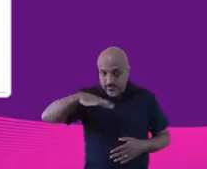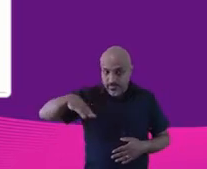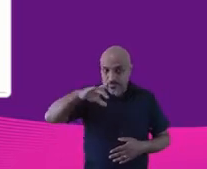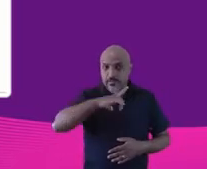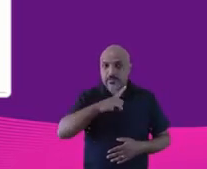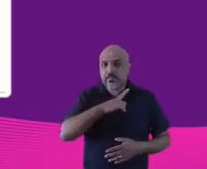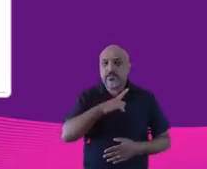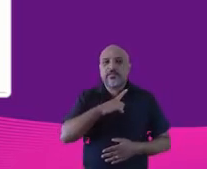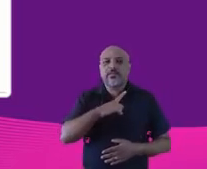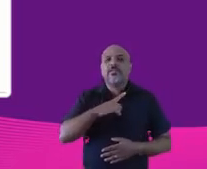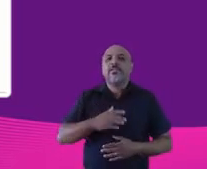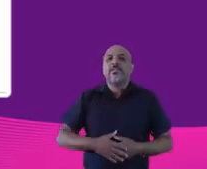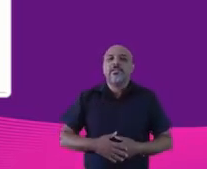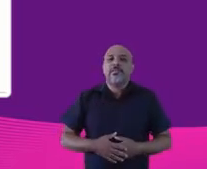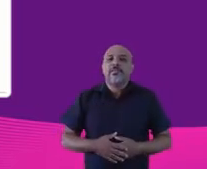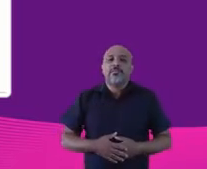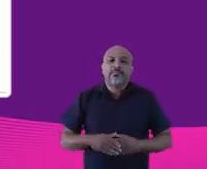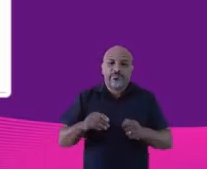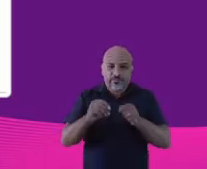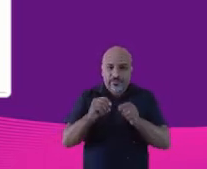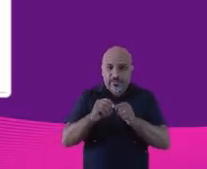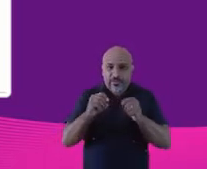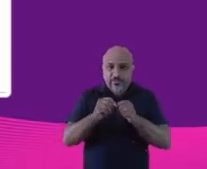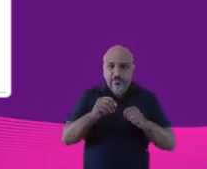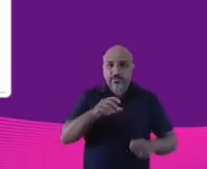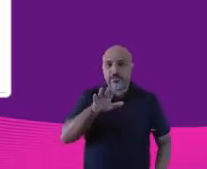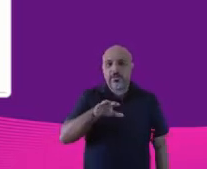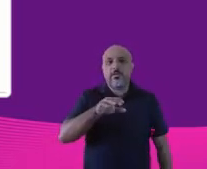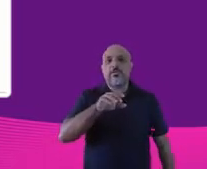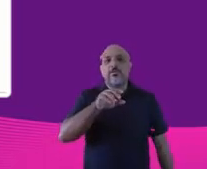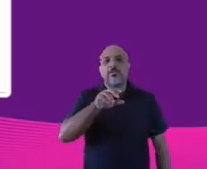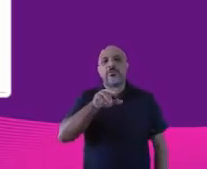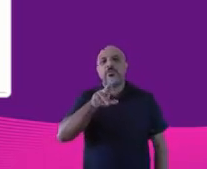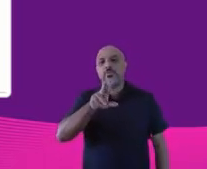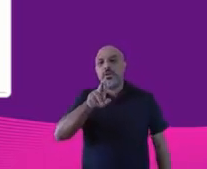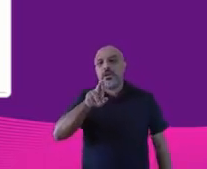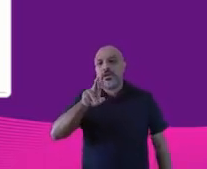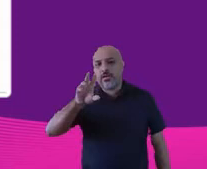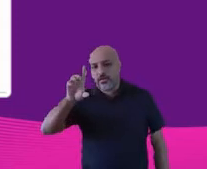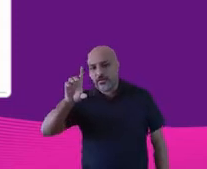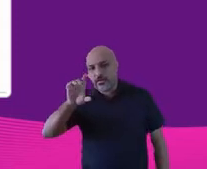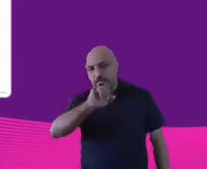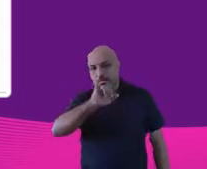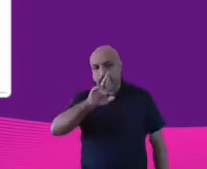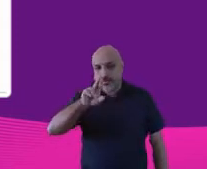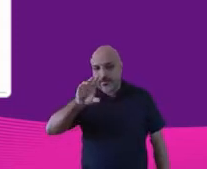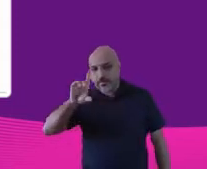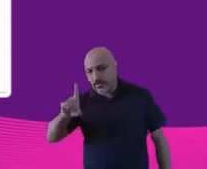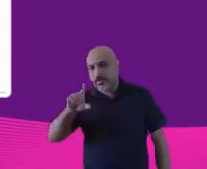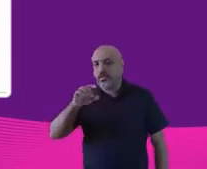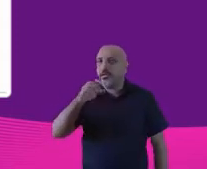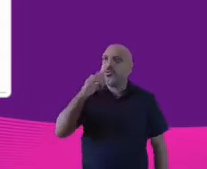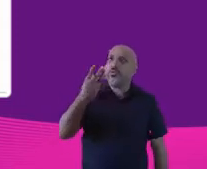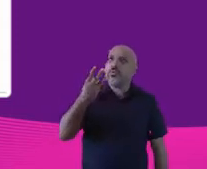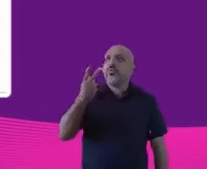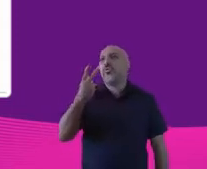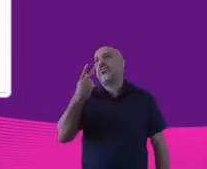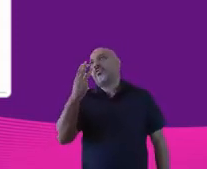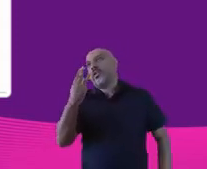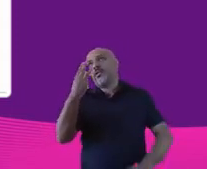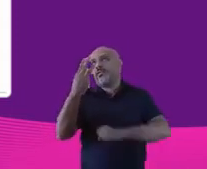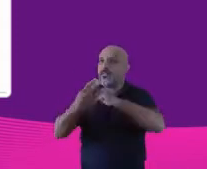pior, faria um RD, e aí tempo fixo, 2 anos, 3 anos, ou até progressão,